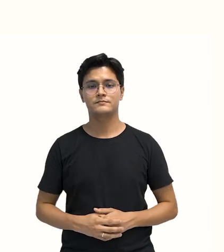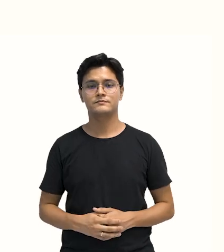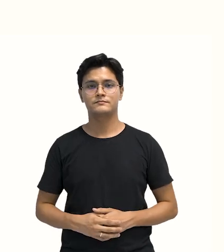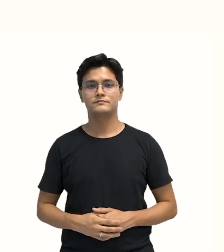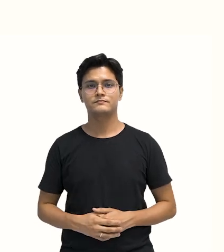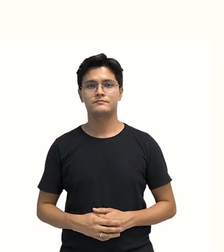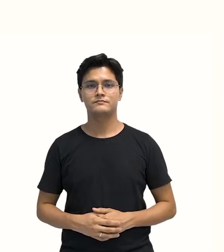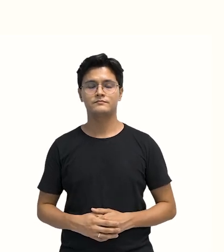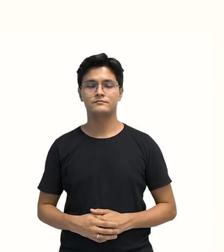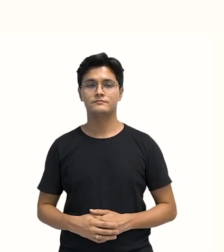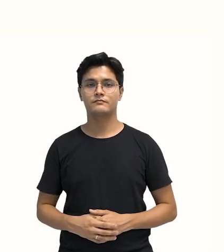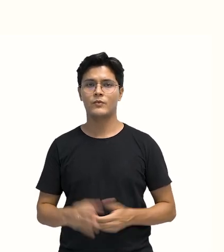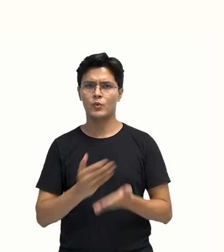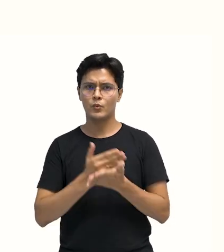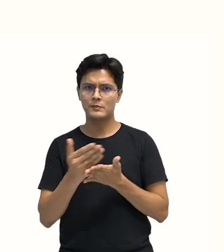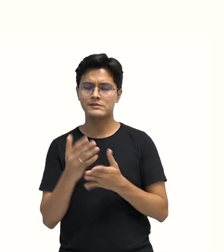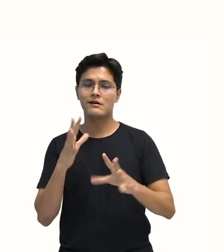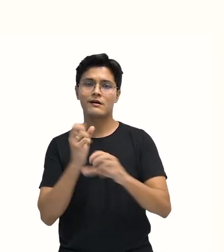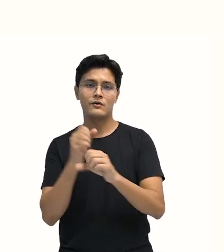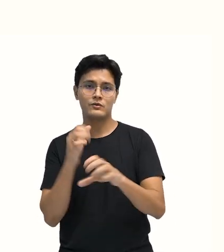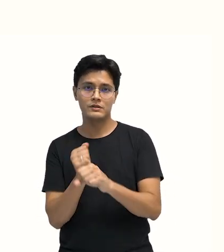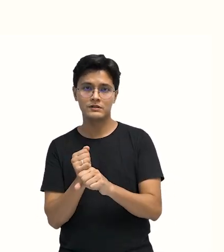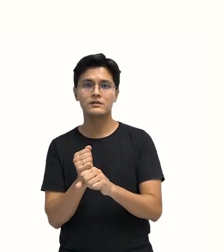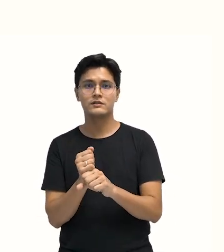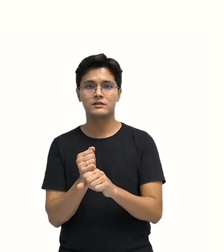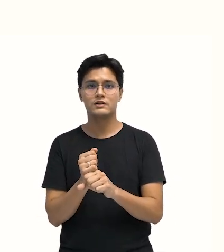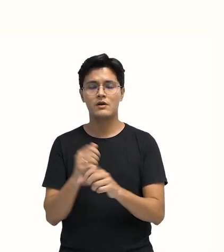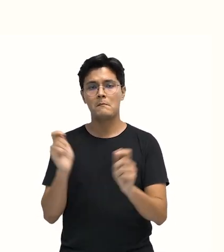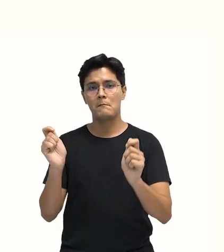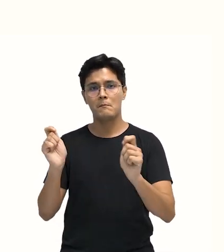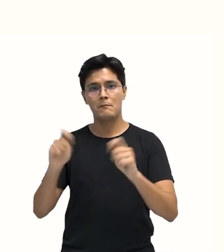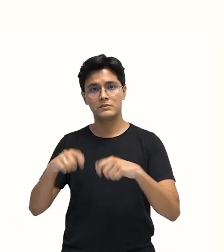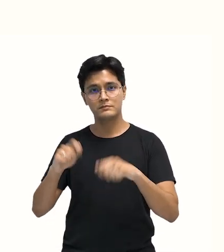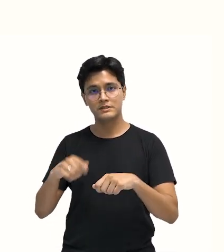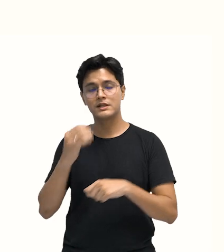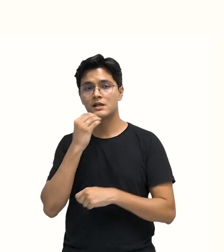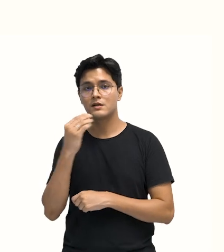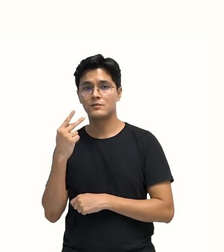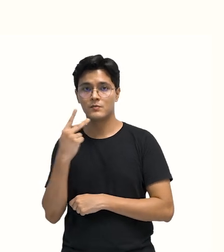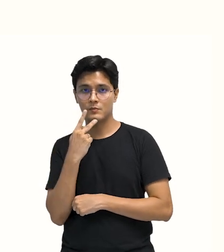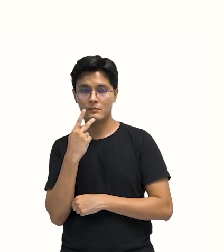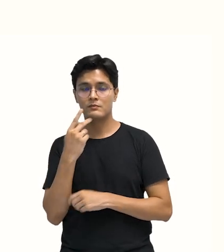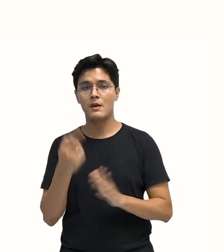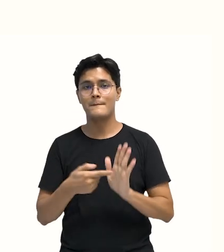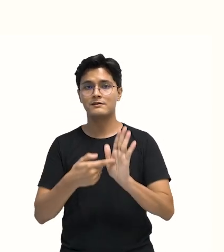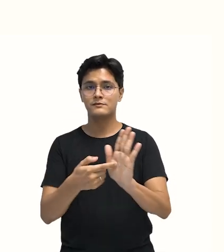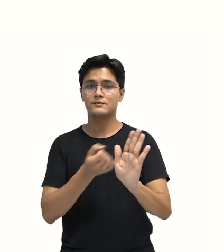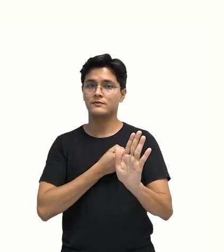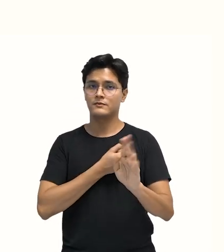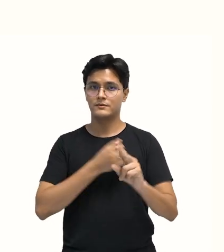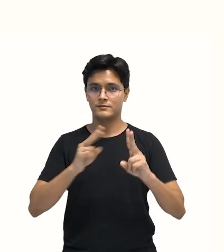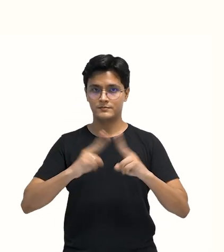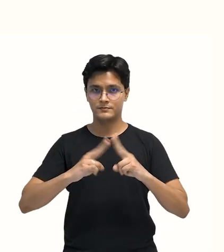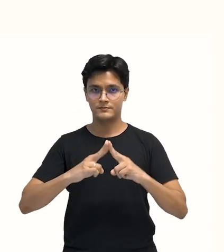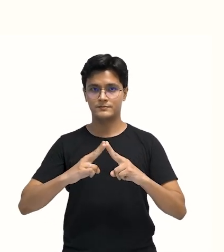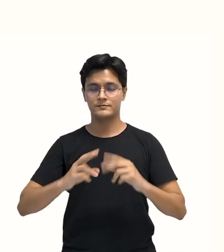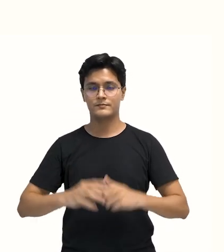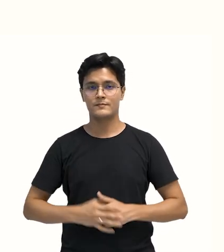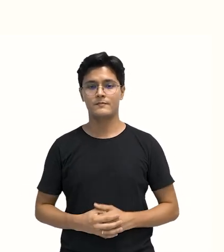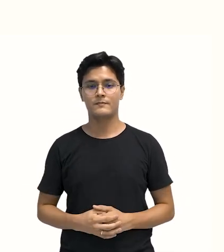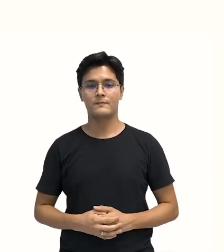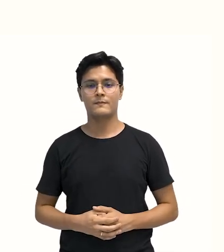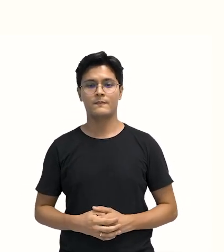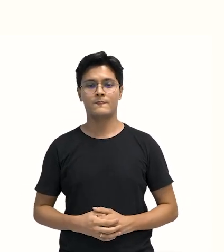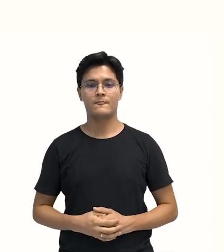Vamos calcular a probabilidade de sair um número par. Então, probabilidade de sair um número par.